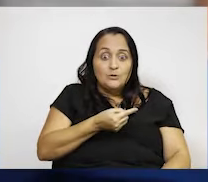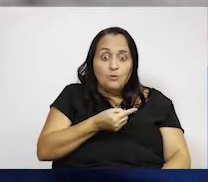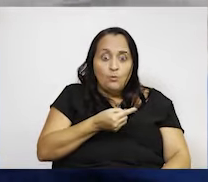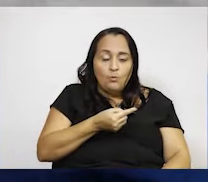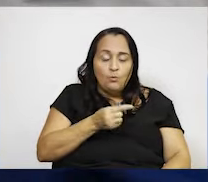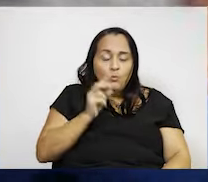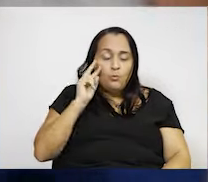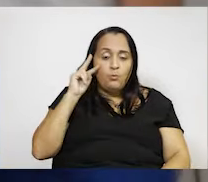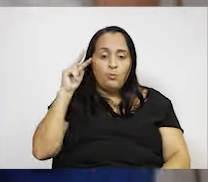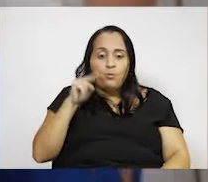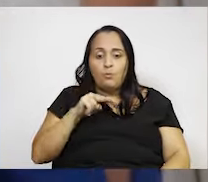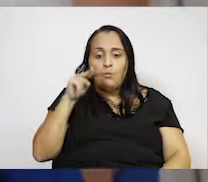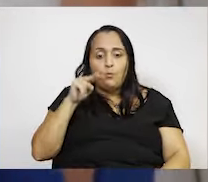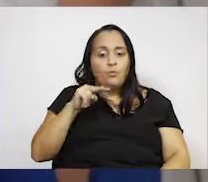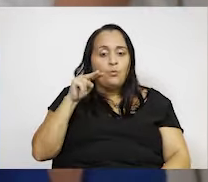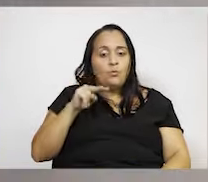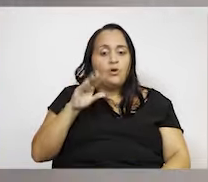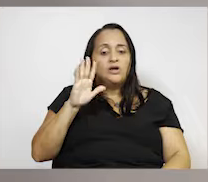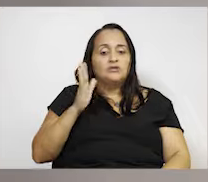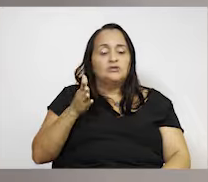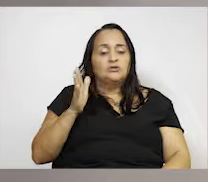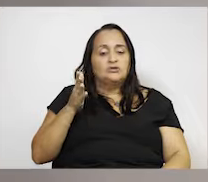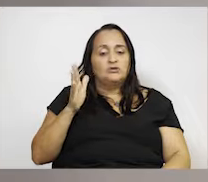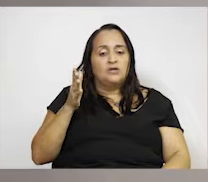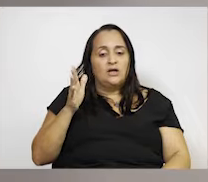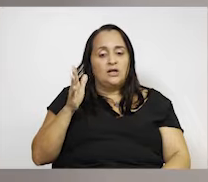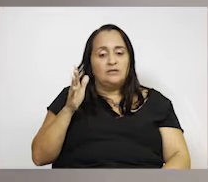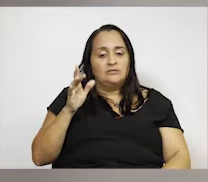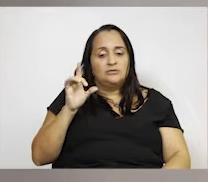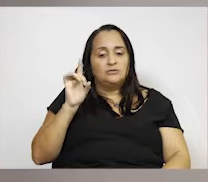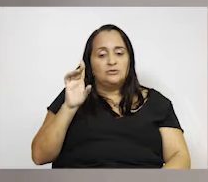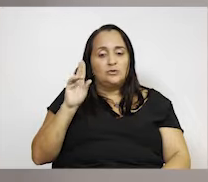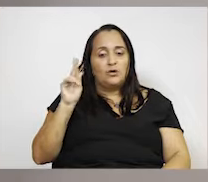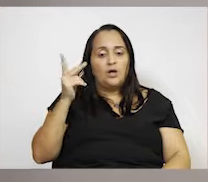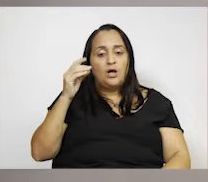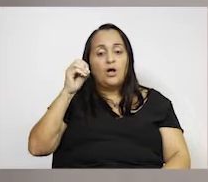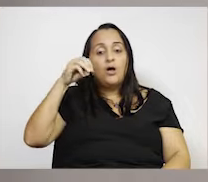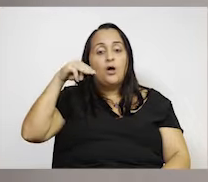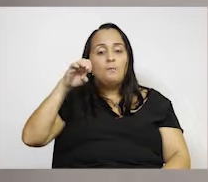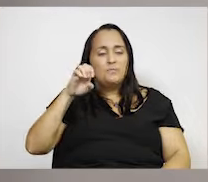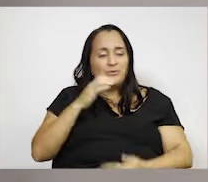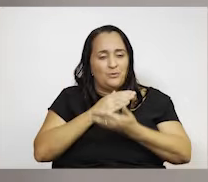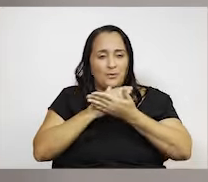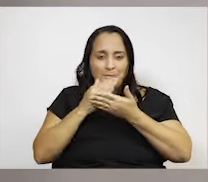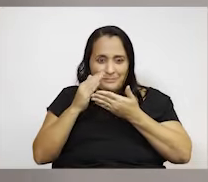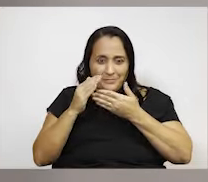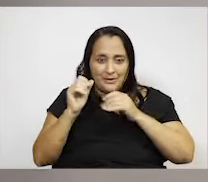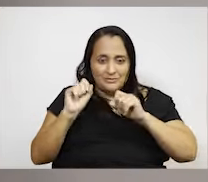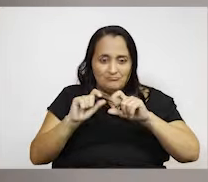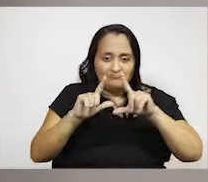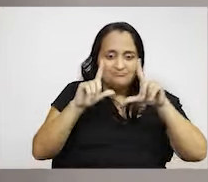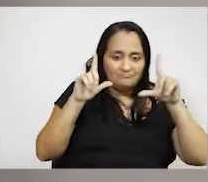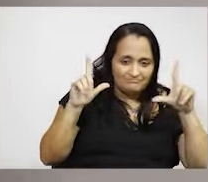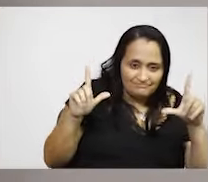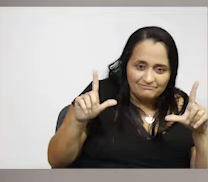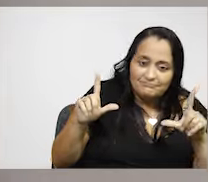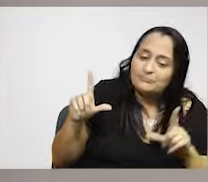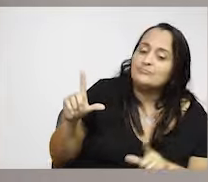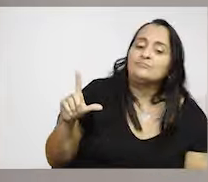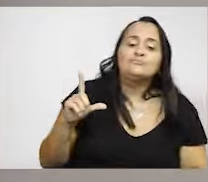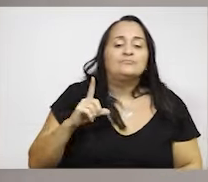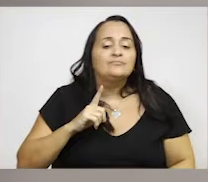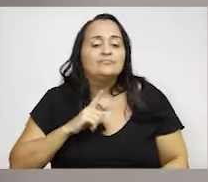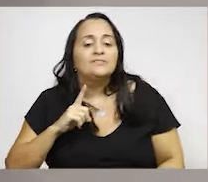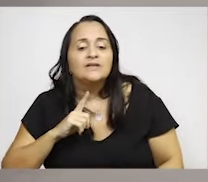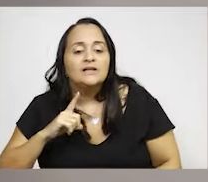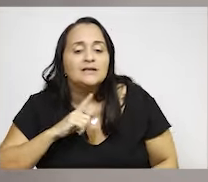106.673, já foi visualizado, 166, só a home do site, só a home. Nessa matéria aqui,